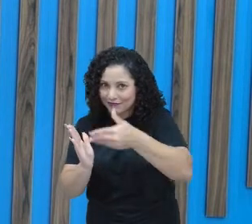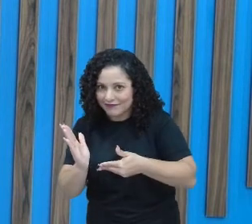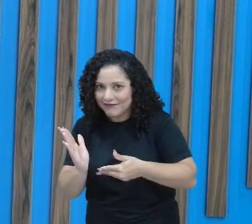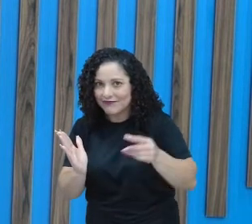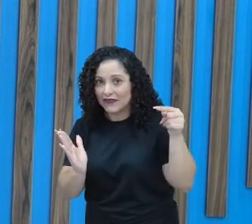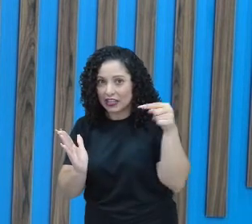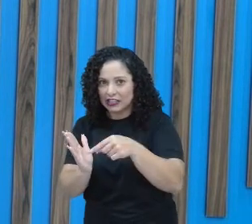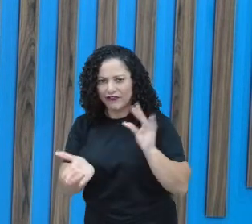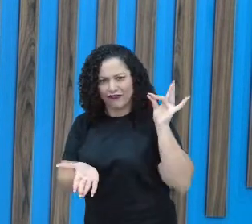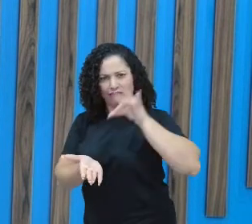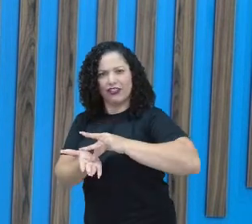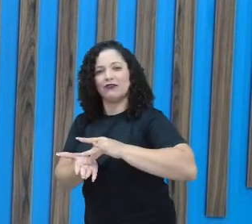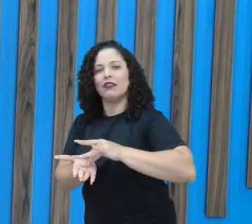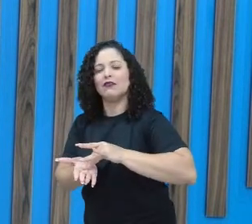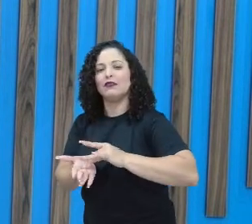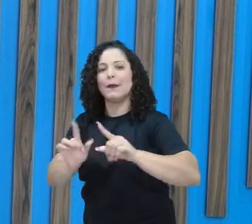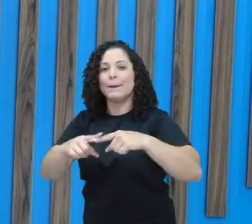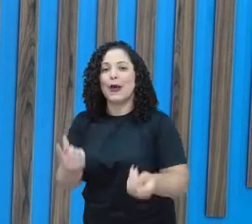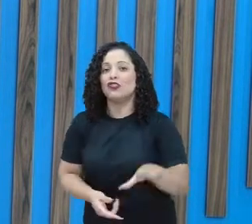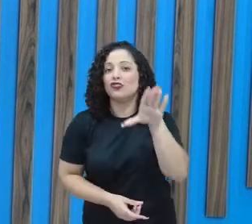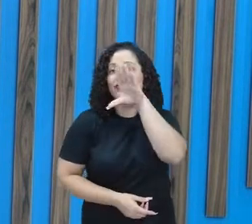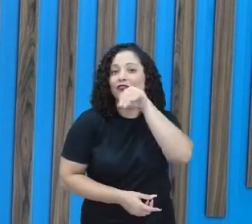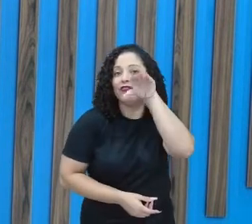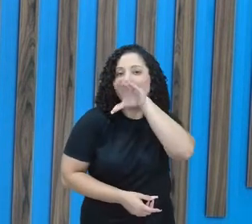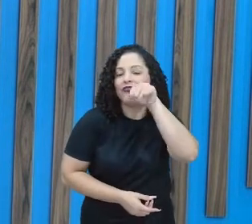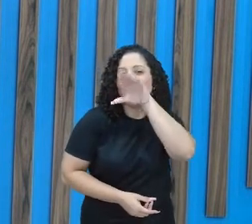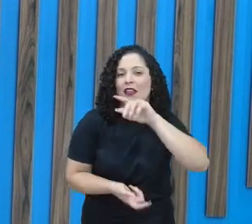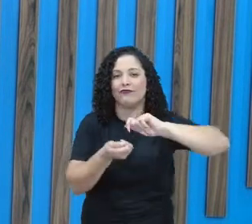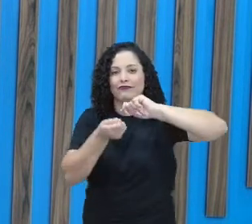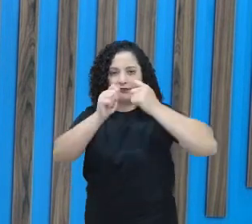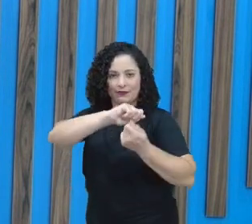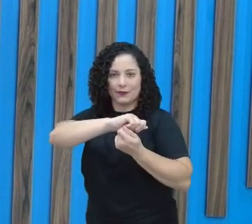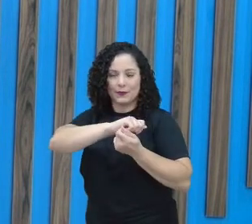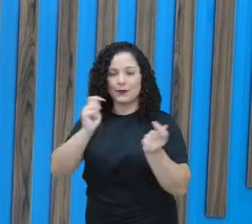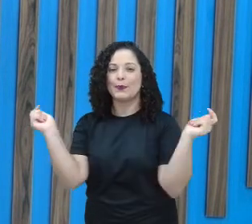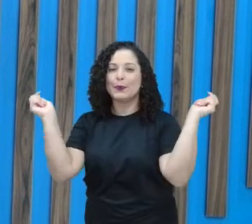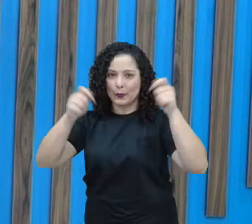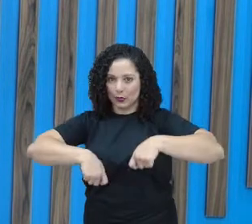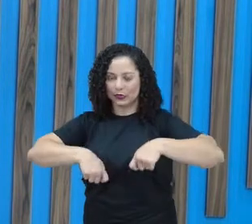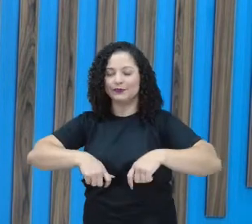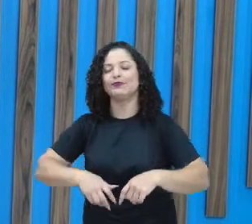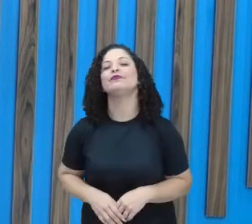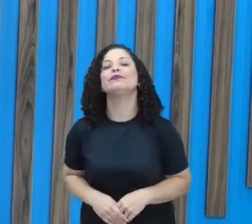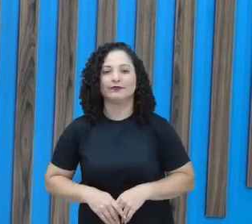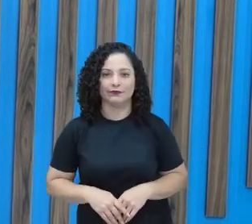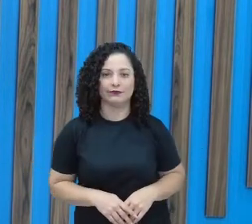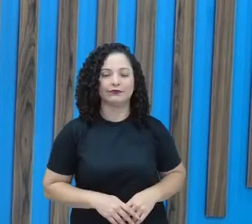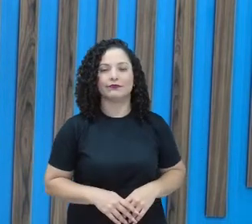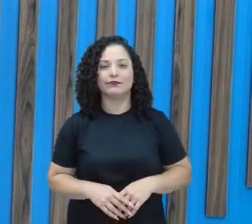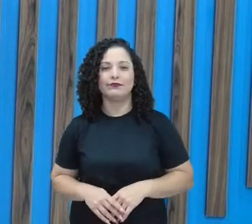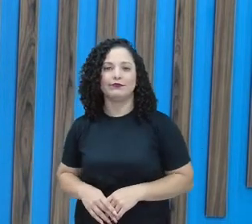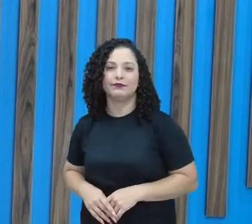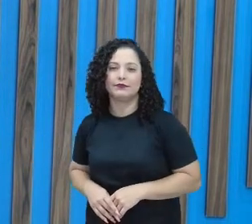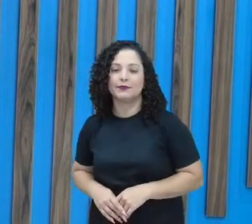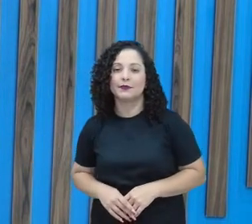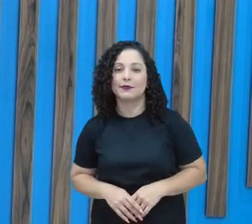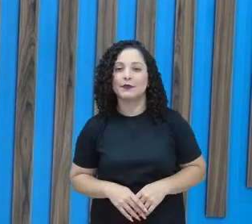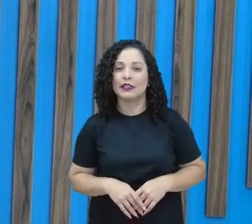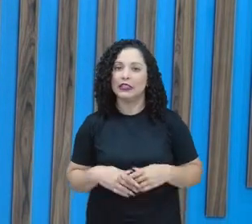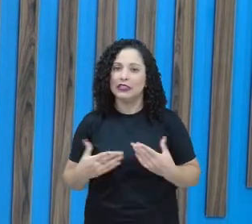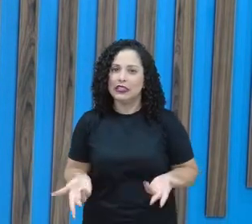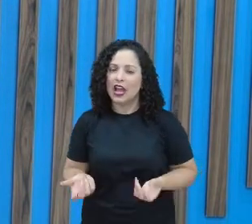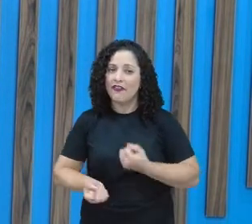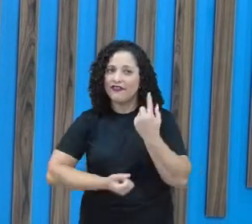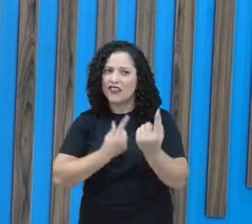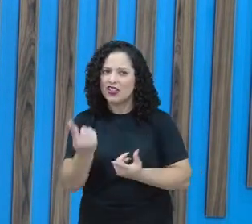mas assim, o núcleo, que é mais importante ali, ele permanece mesmo que em